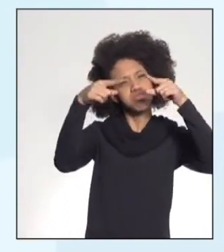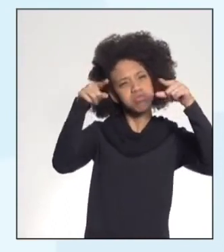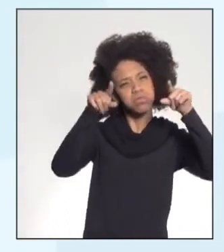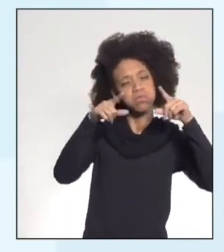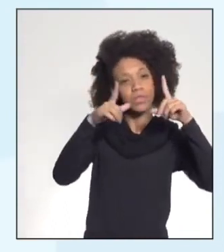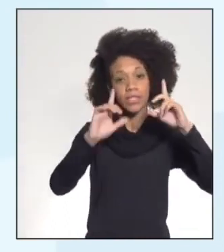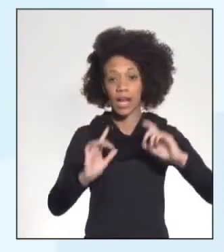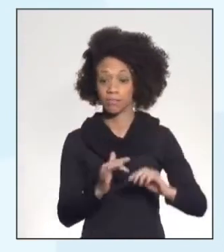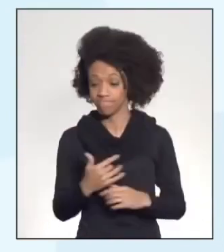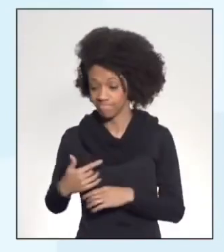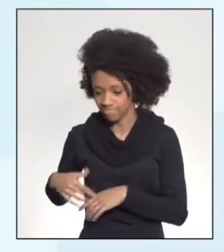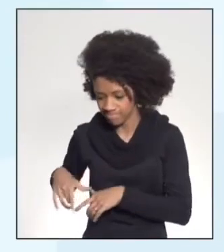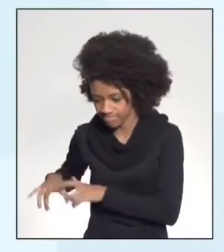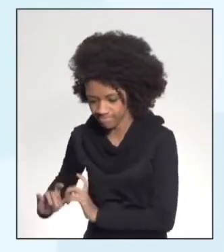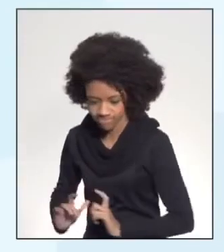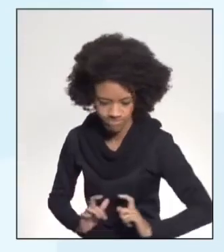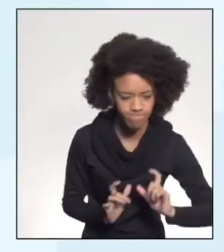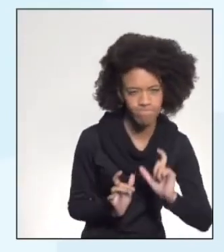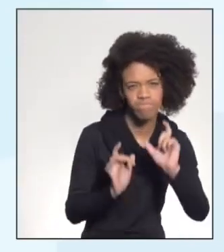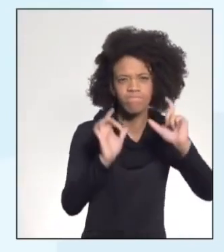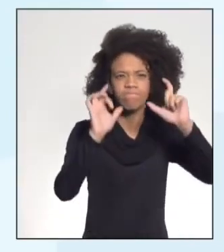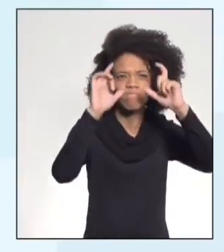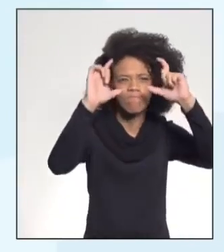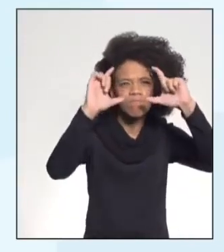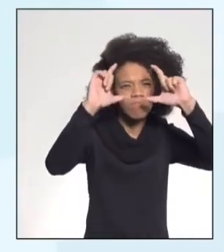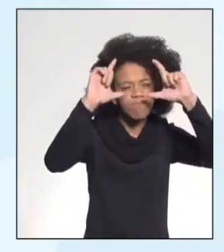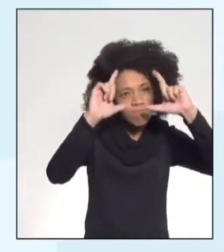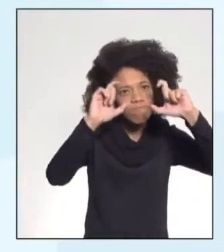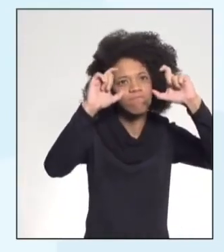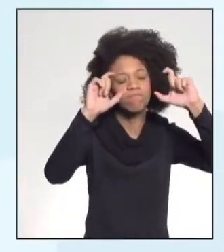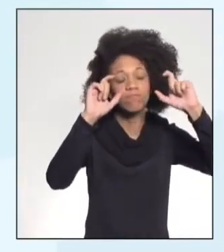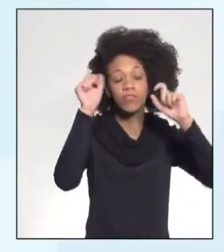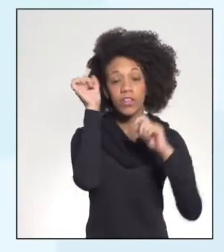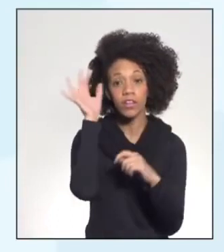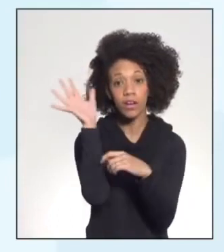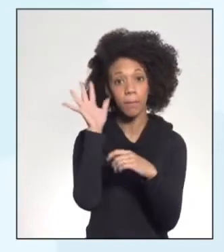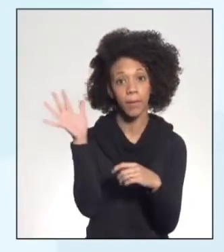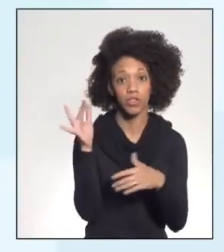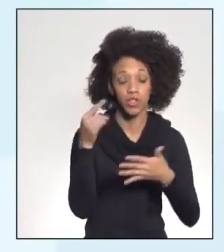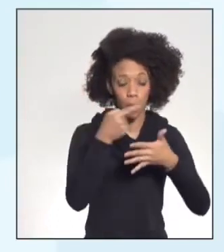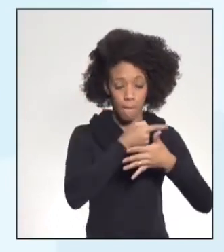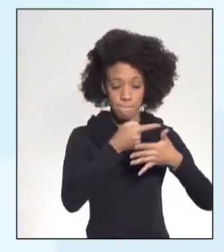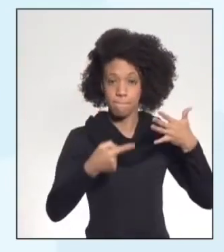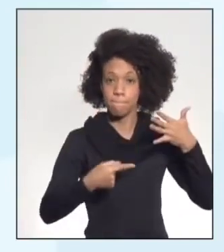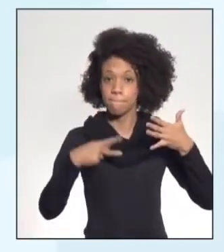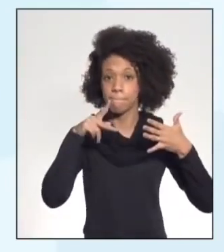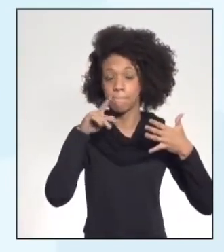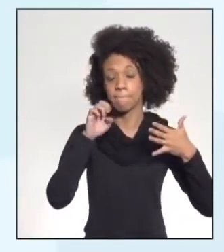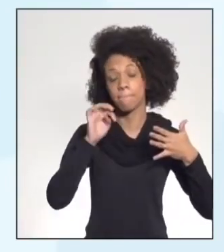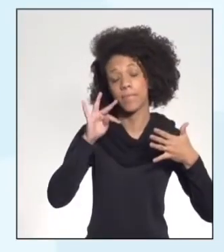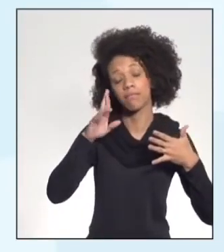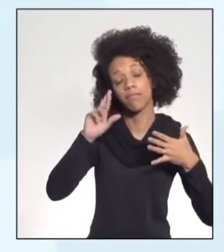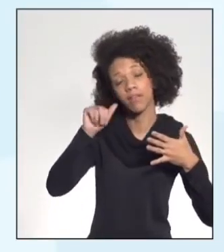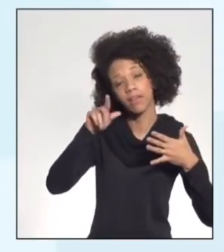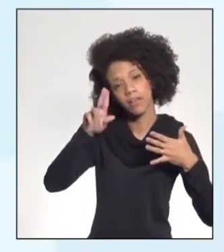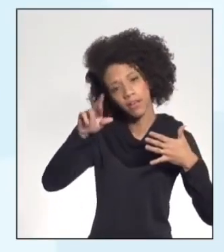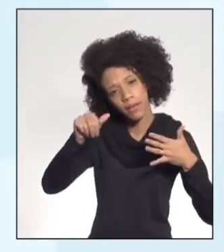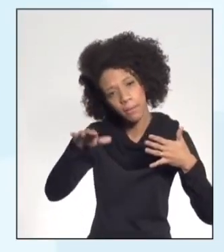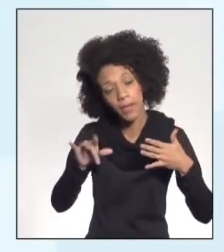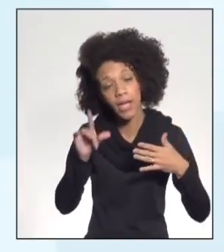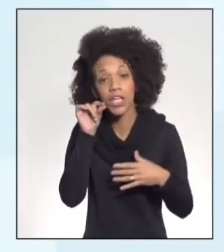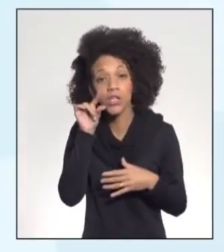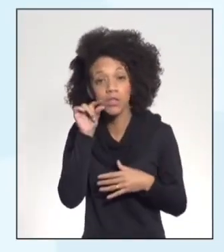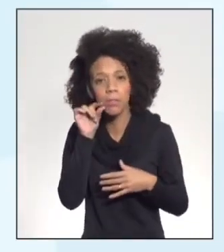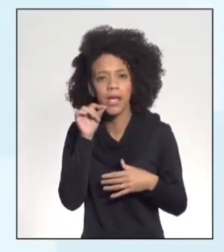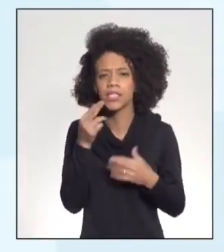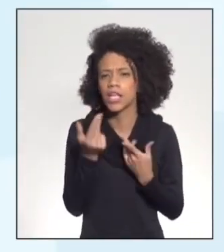fotografou aquele fio e ele imaginou como se fosse um pentagrama e os pássaros como se fossem as notas musicais. E ele